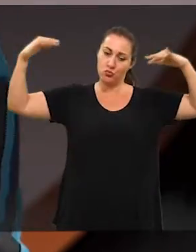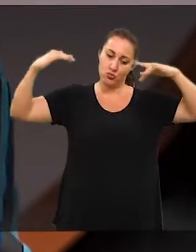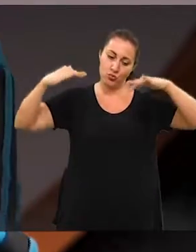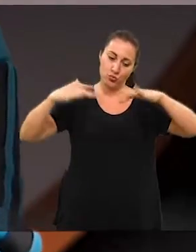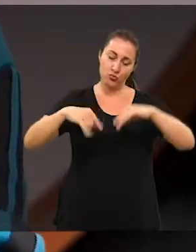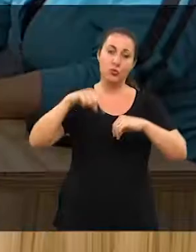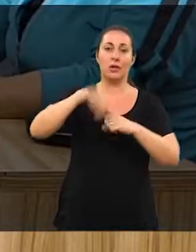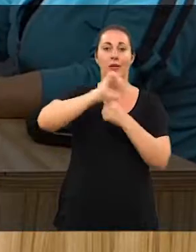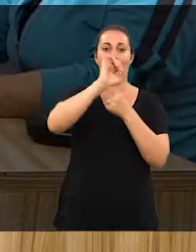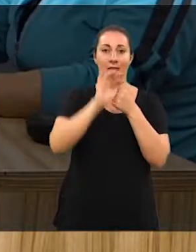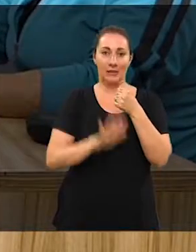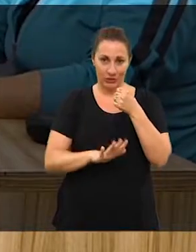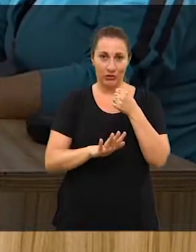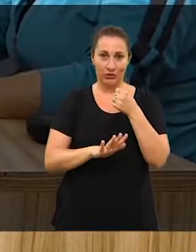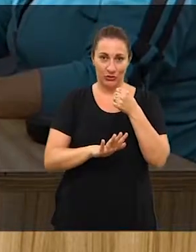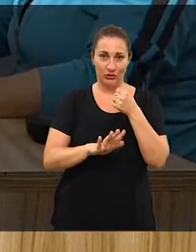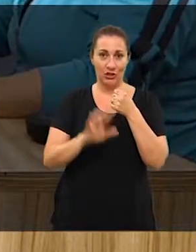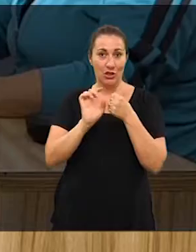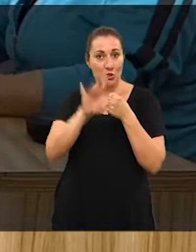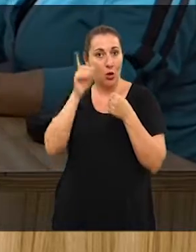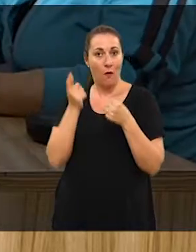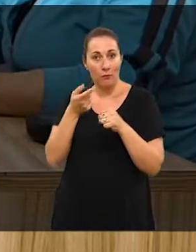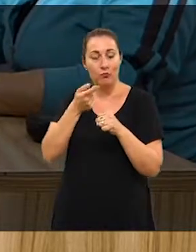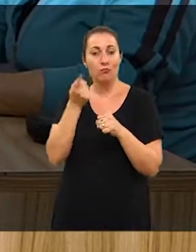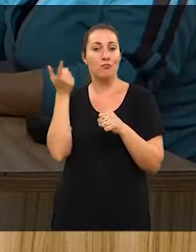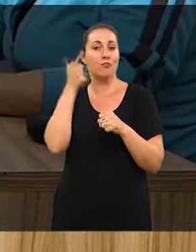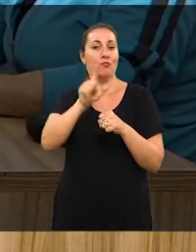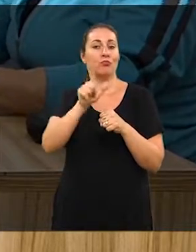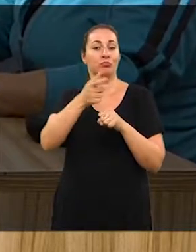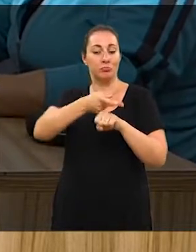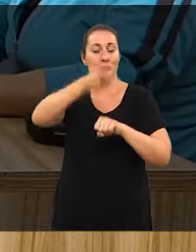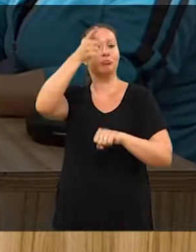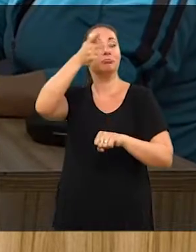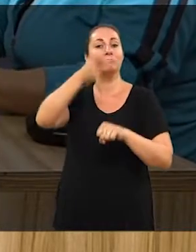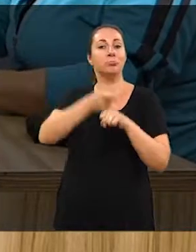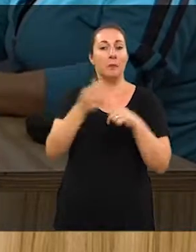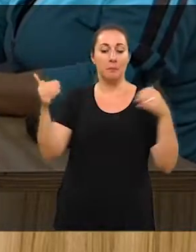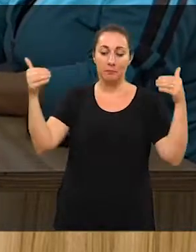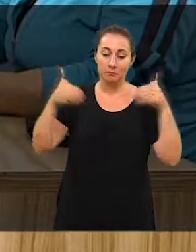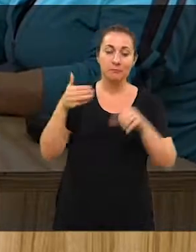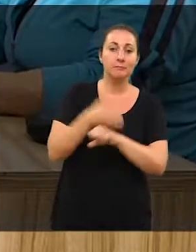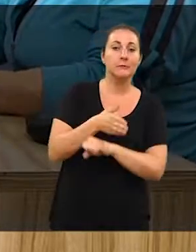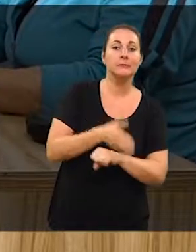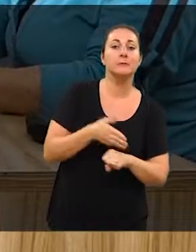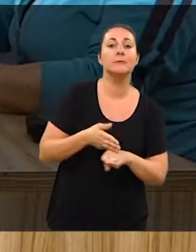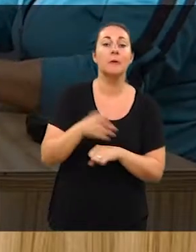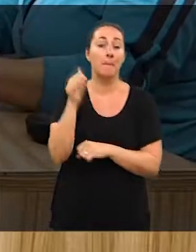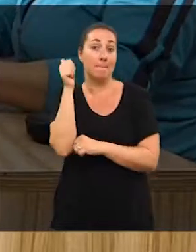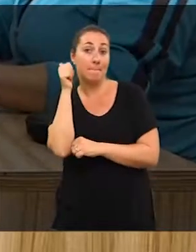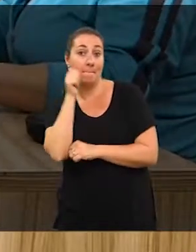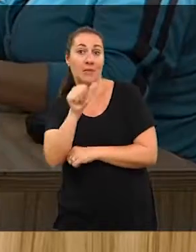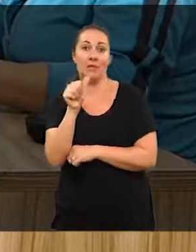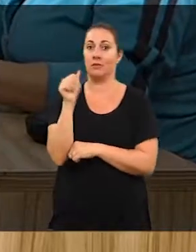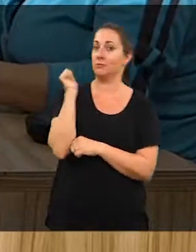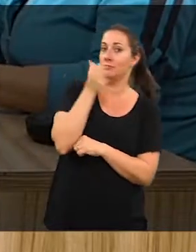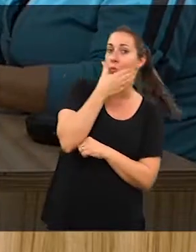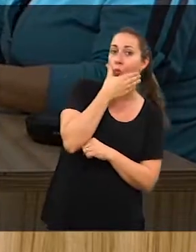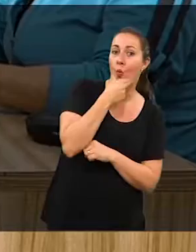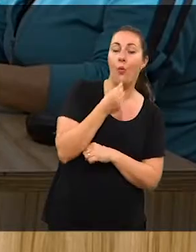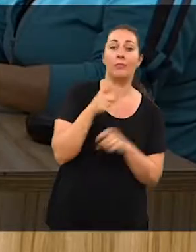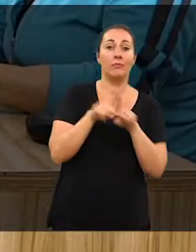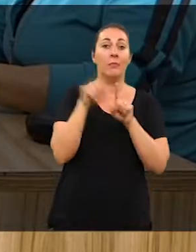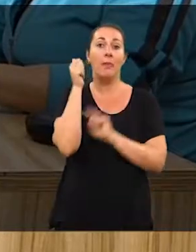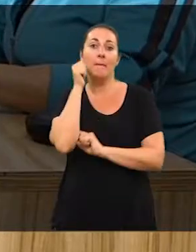para as grandes finais. Aí vêm só os campeões. Só os campeões de cada micro. Uhum. Masculino e feminino e misto. Por